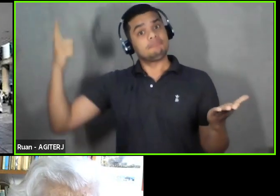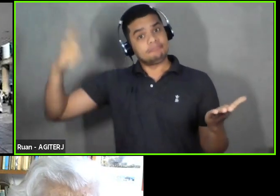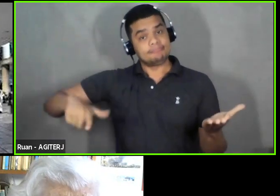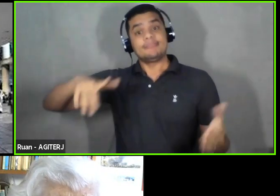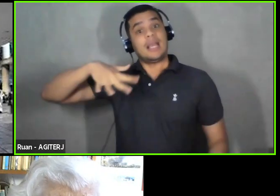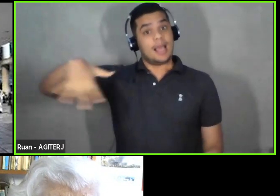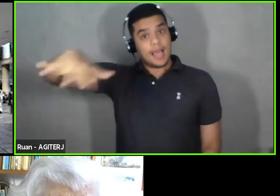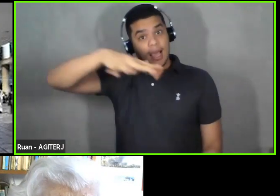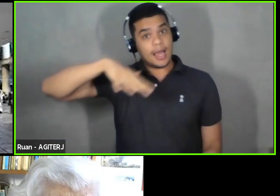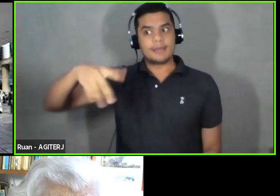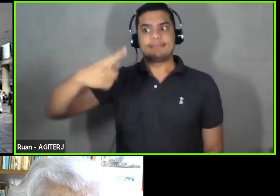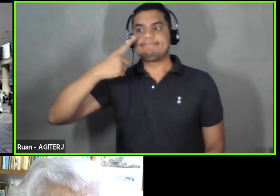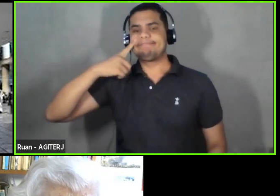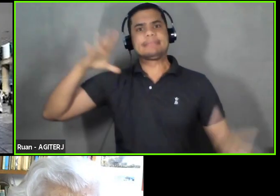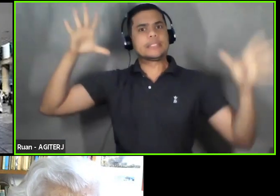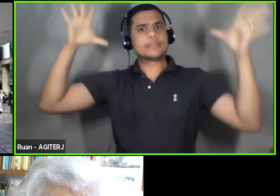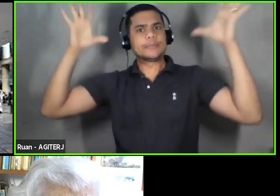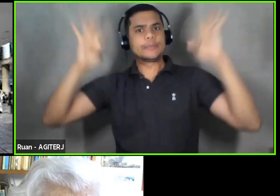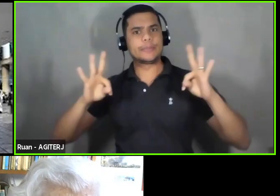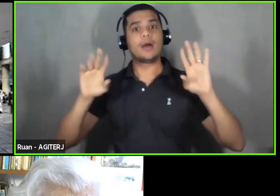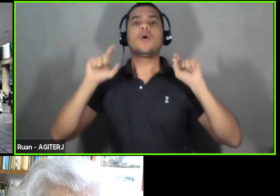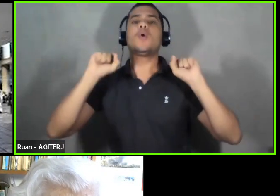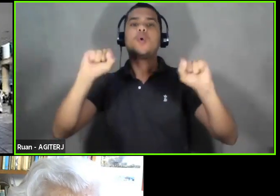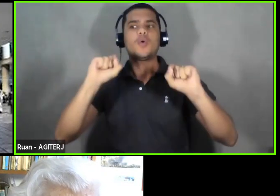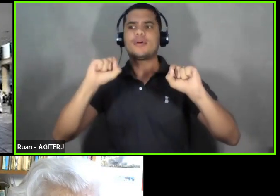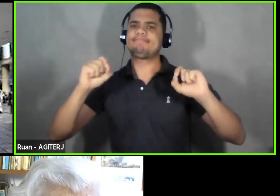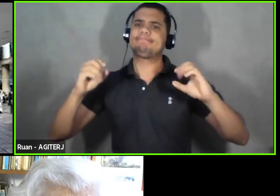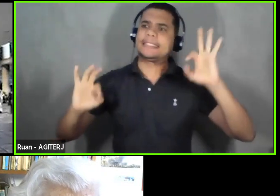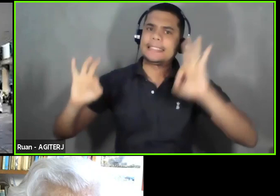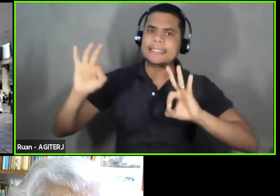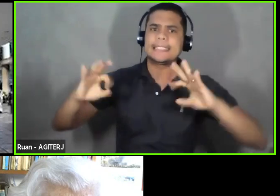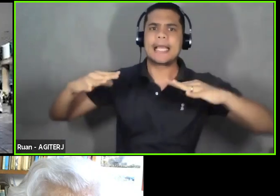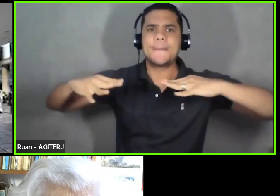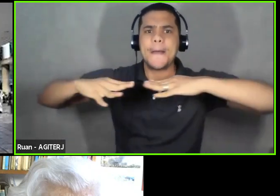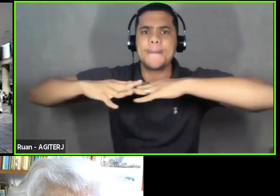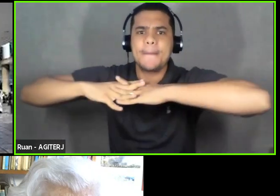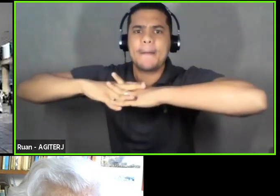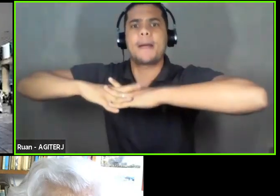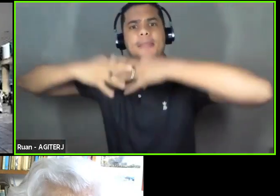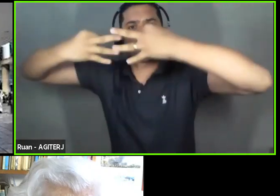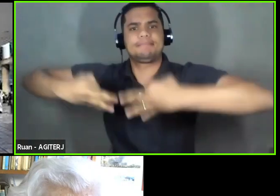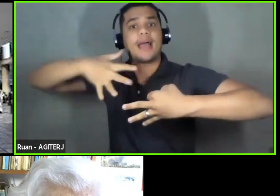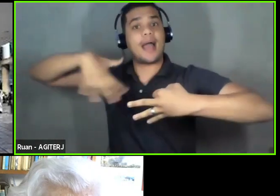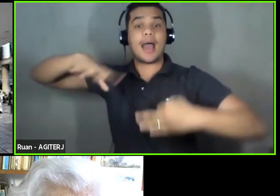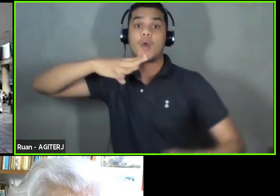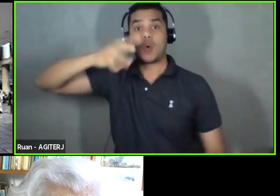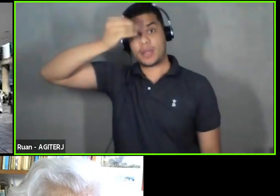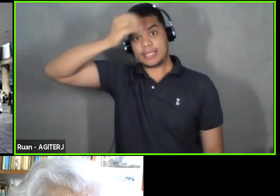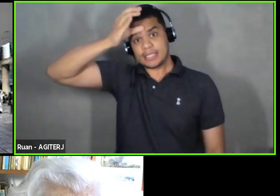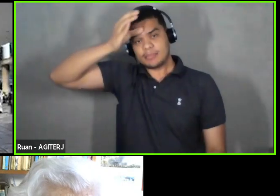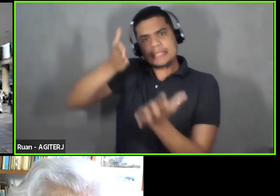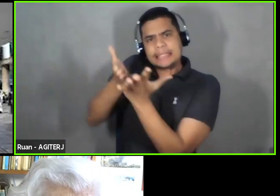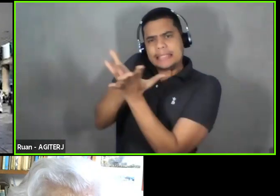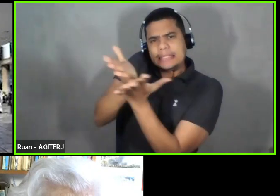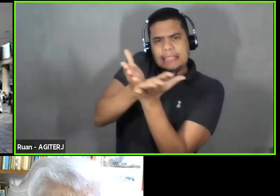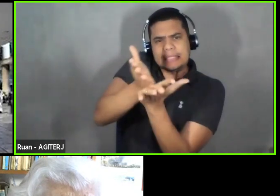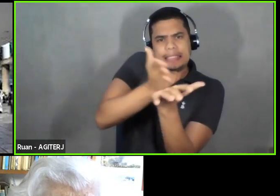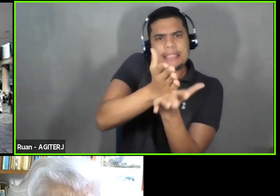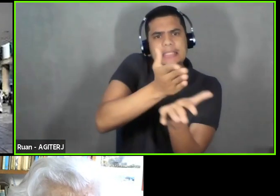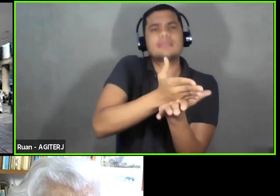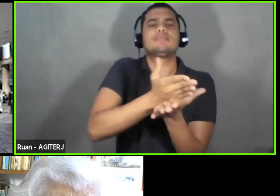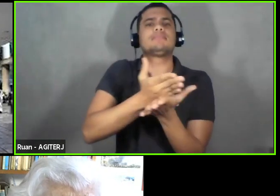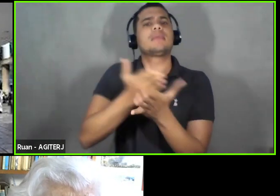é testemunha da consolidação de áreas do conhecimento e de suas ramificações, contribuindo